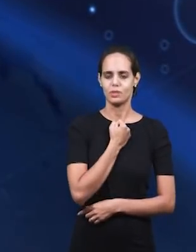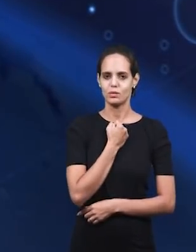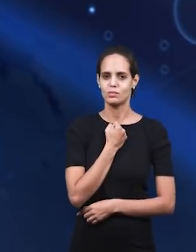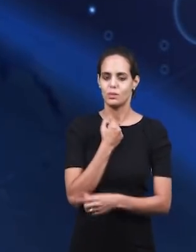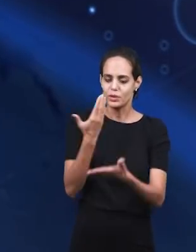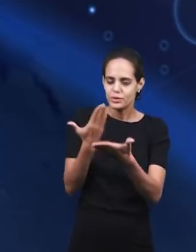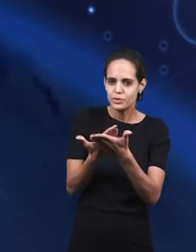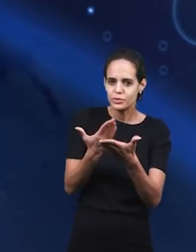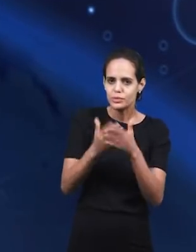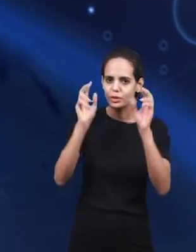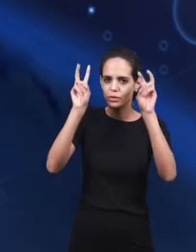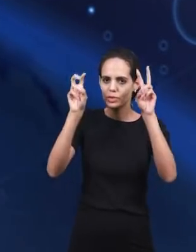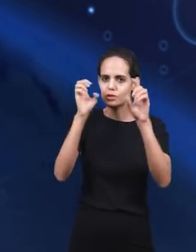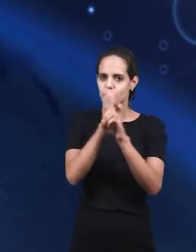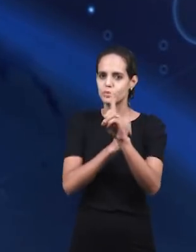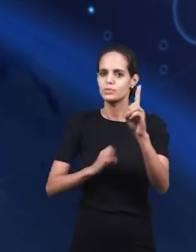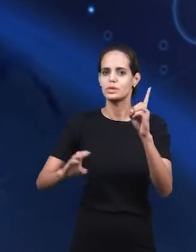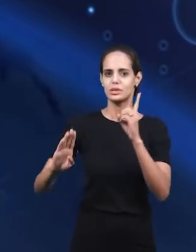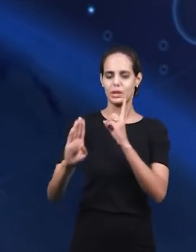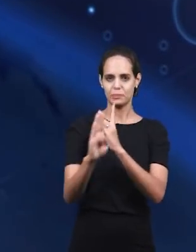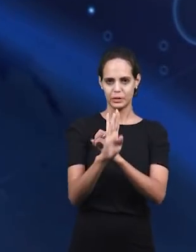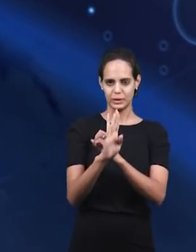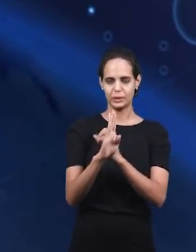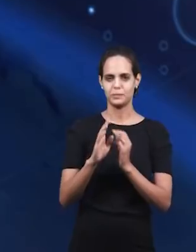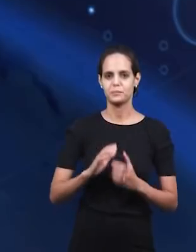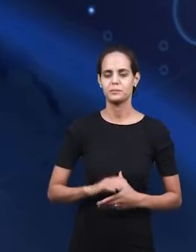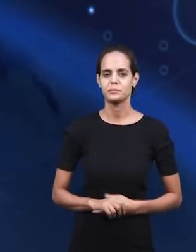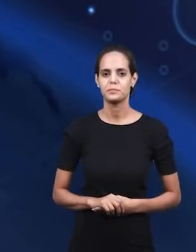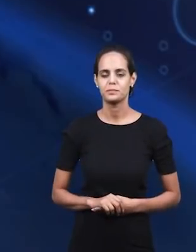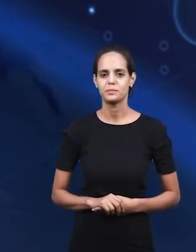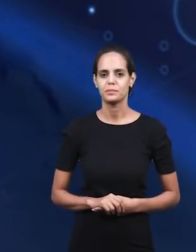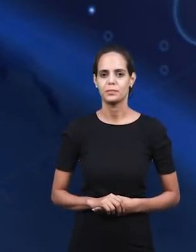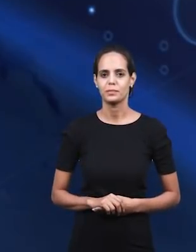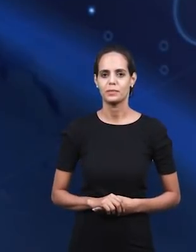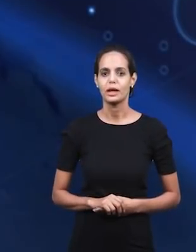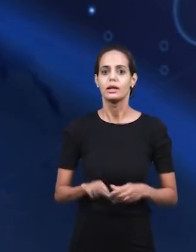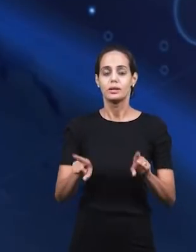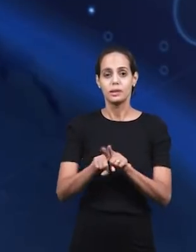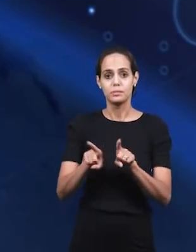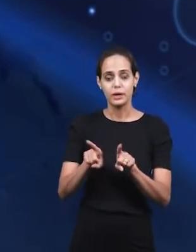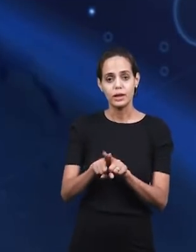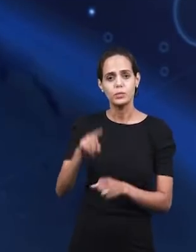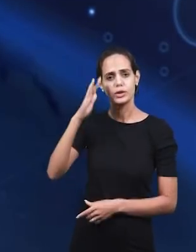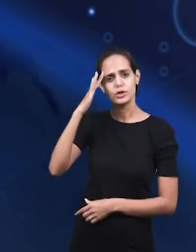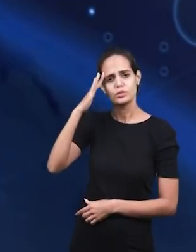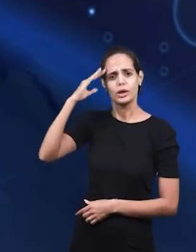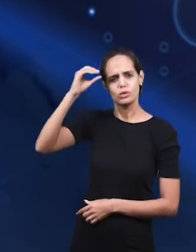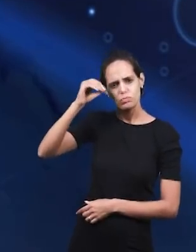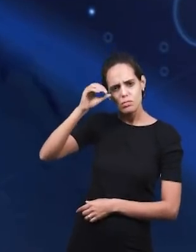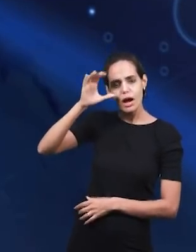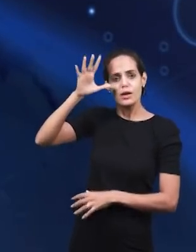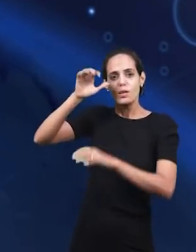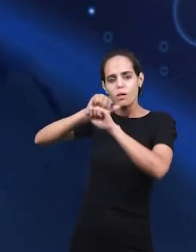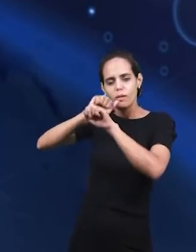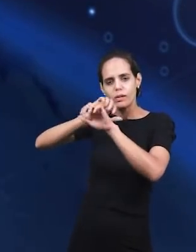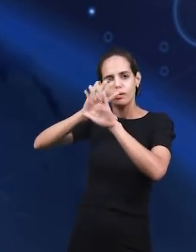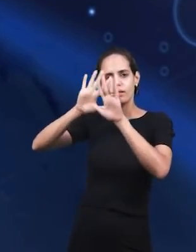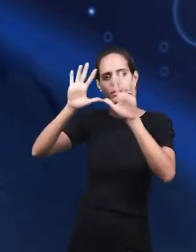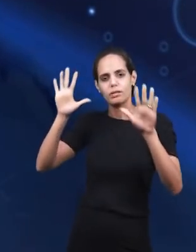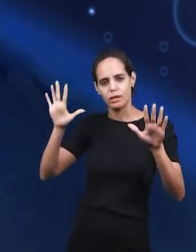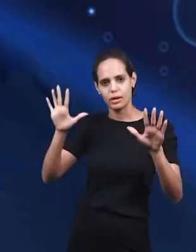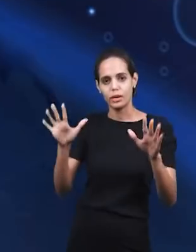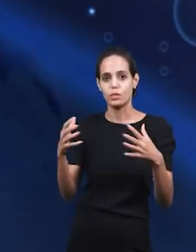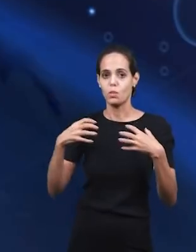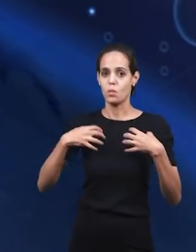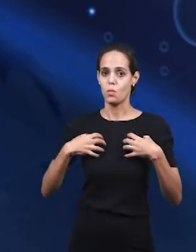ao estudar os assuntos da Escola Bíblica Dominical. Isso tem aberto os olhos dos irmãos para o momento profético